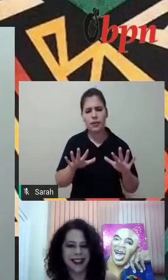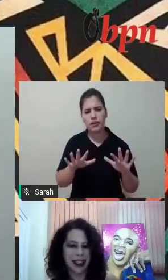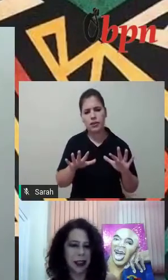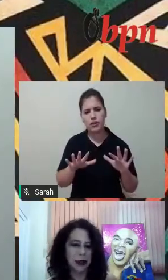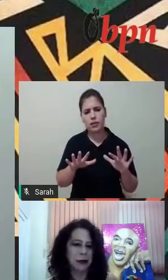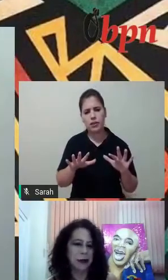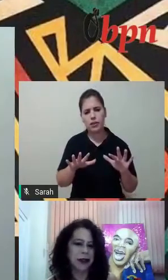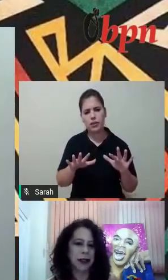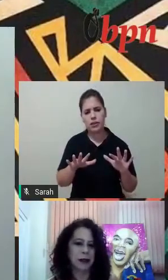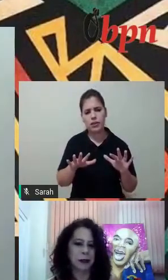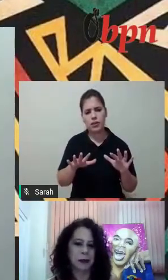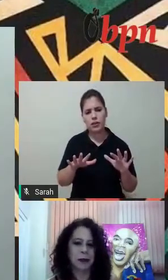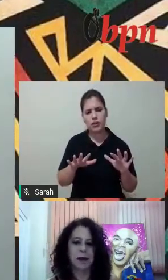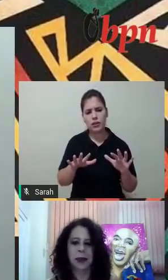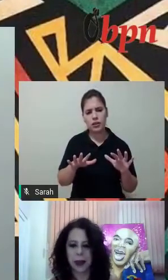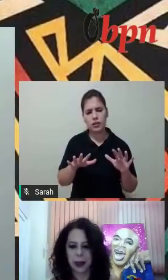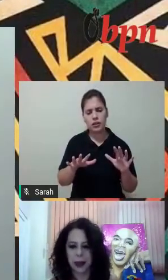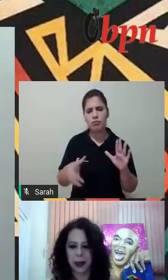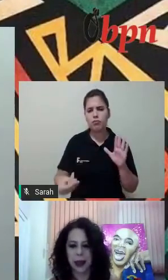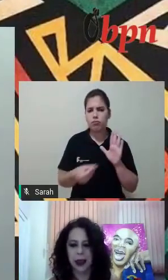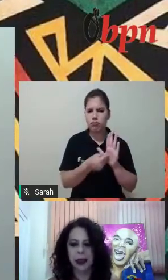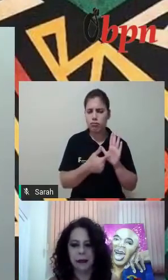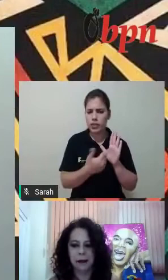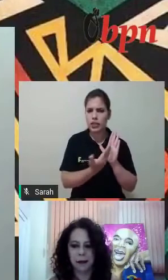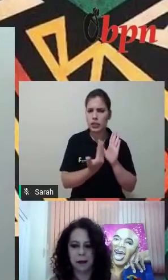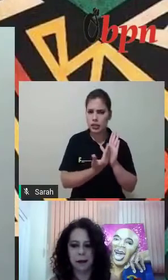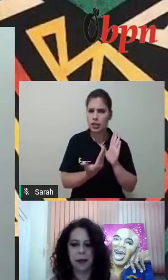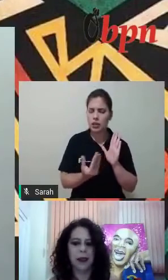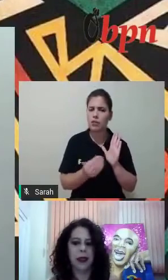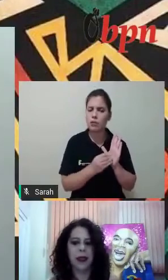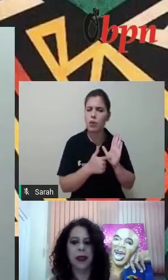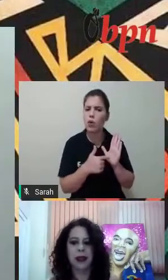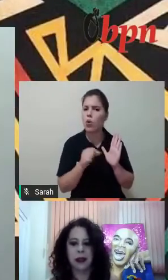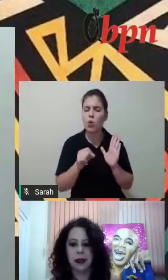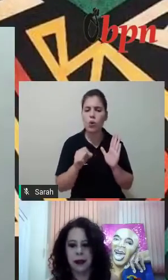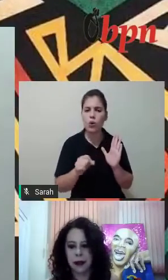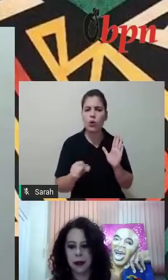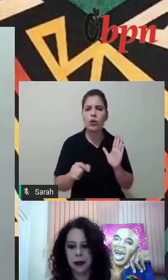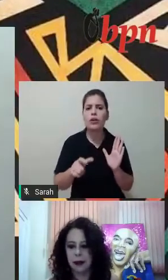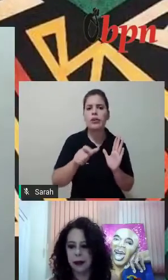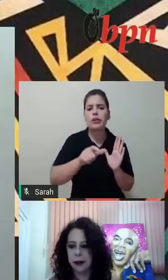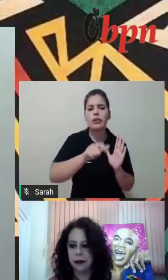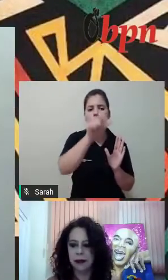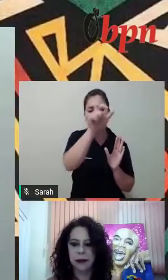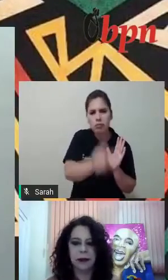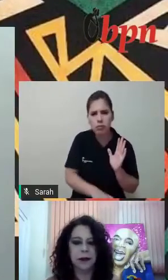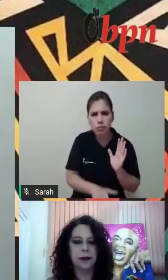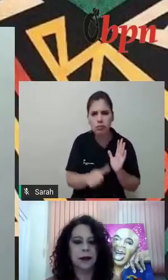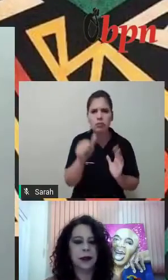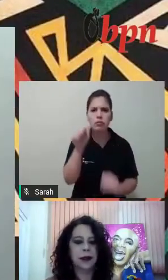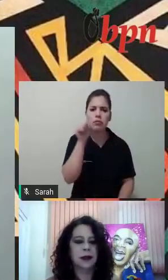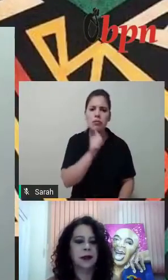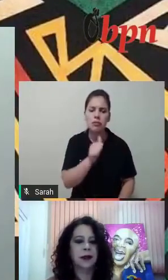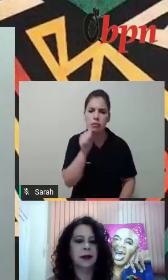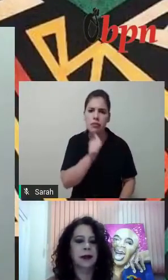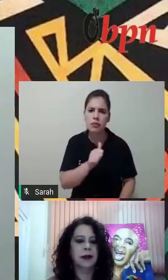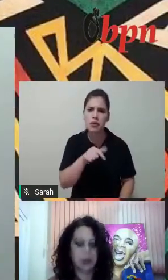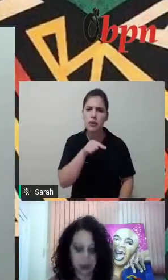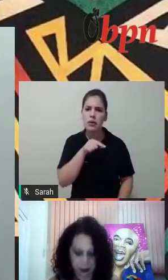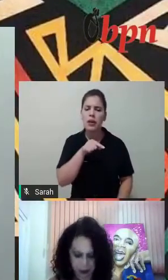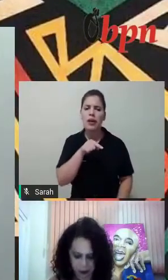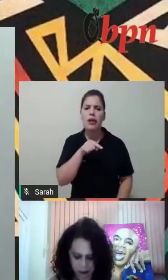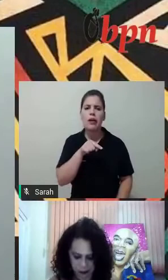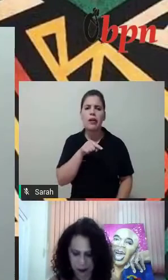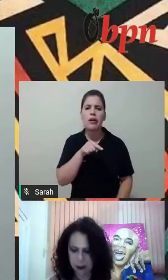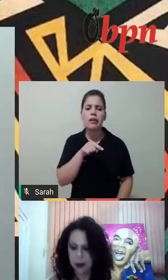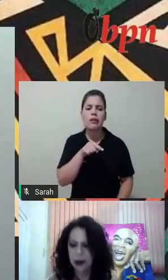em Submissas Lágrimas de Mulheres, a personagem ela sofre um estupro corretivo porque o namorado dela não